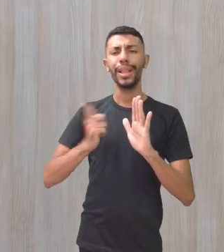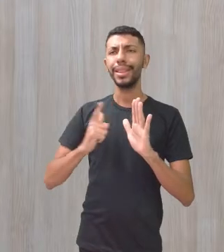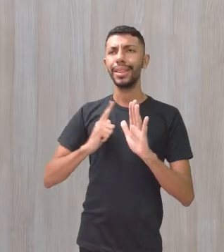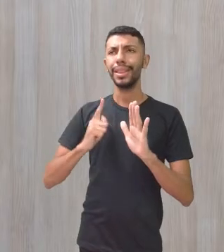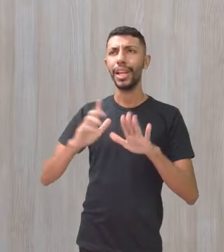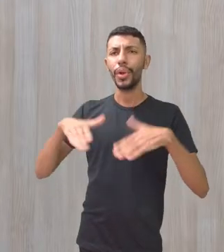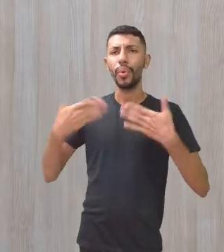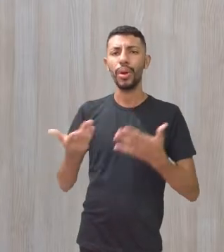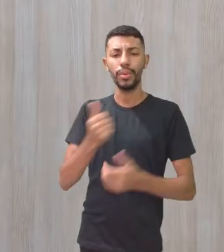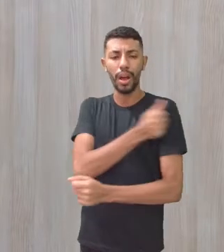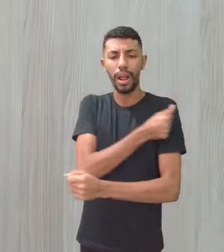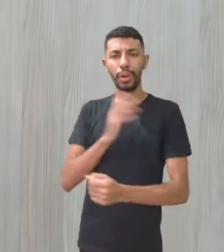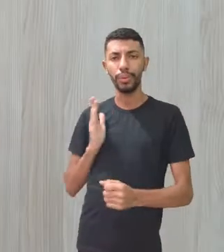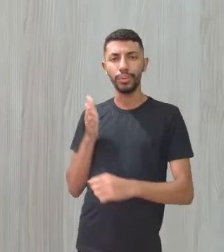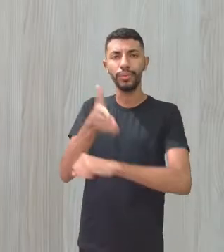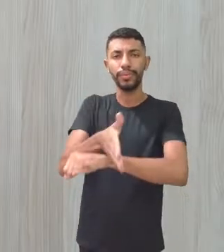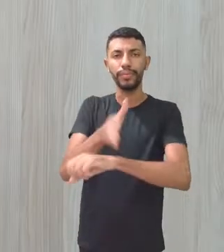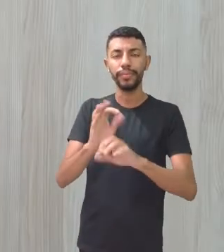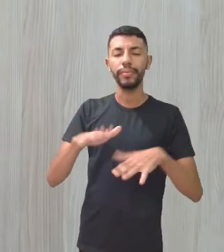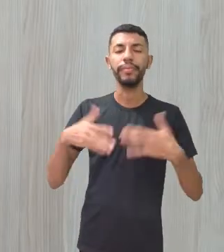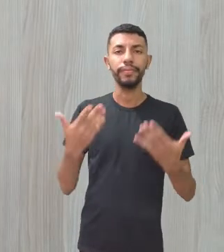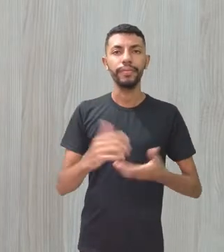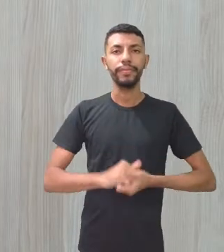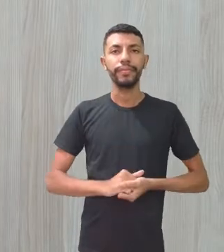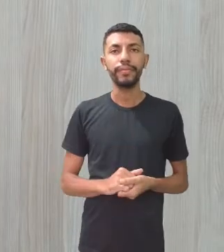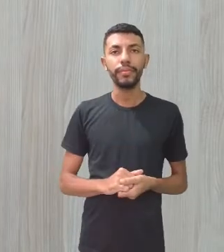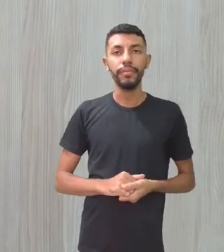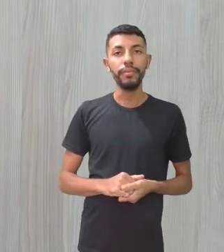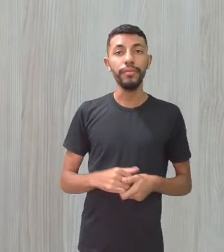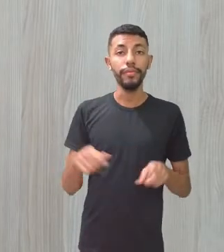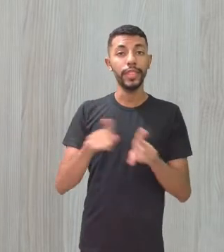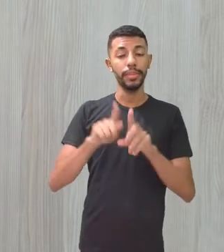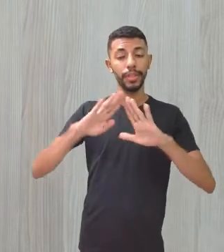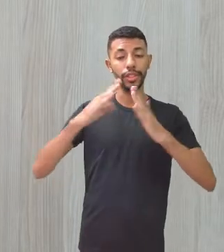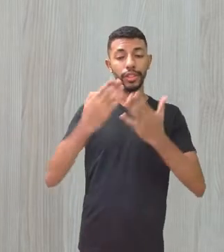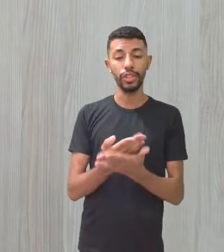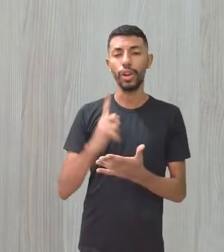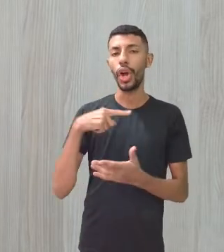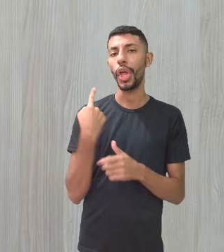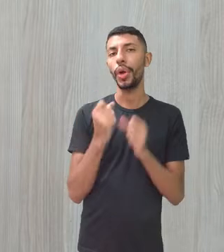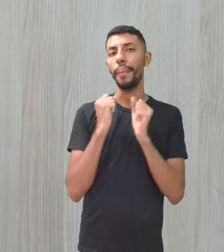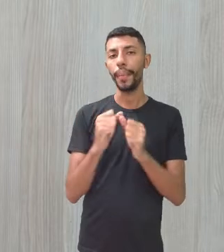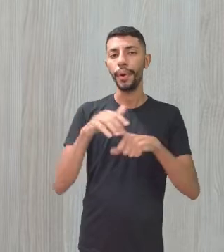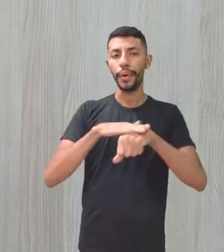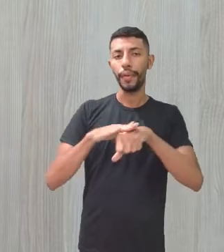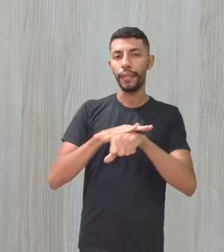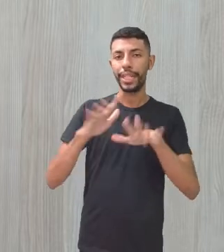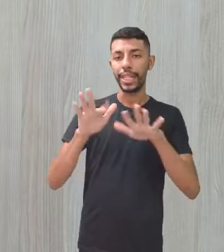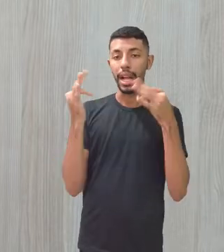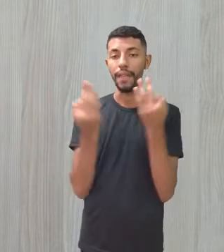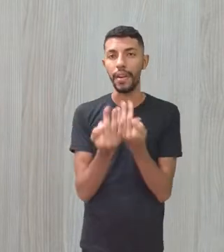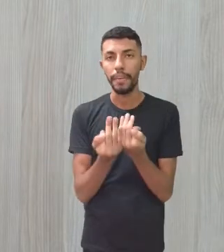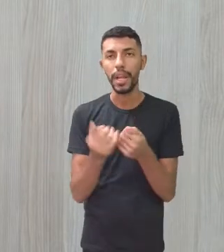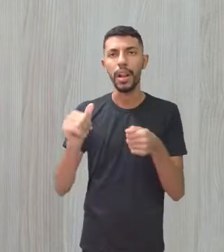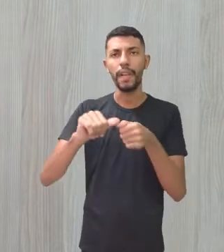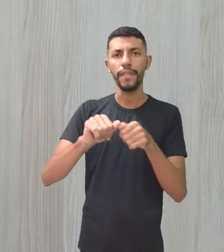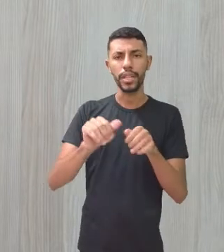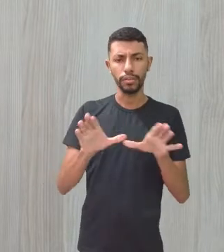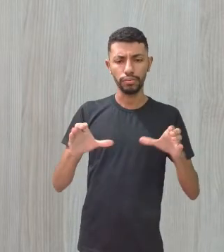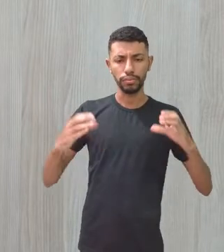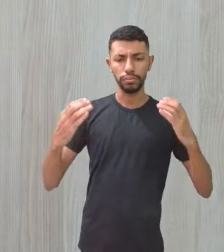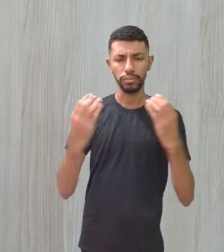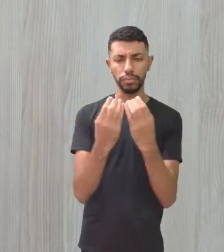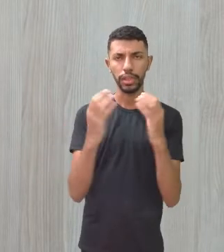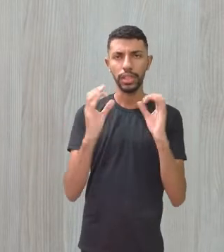né? E a gente... E normalmente na escola nós podemos assim conversar com os pais, fazemos um conselho com representante